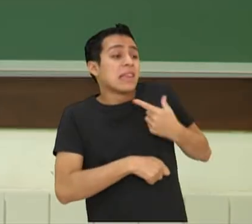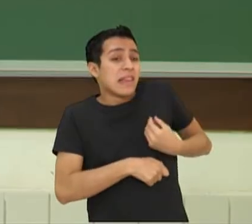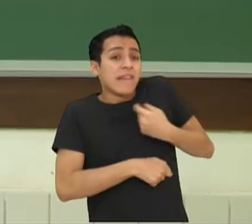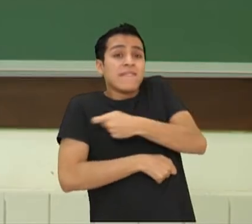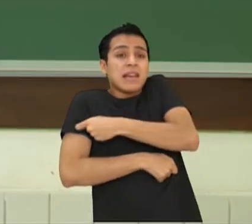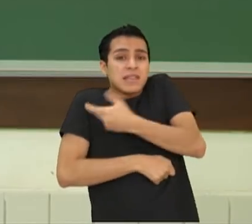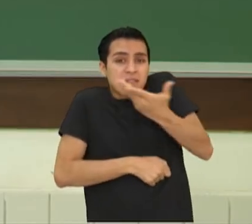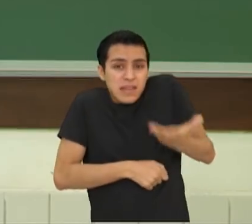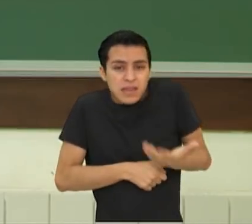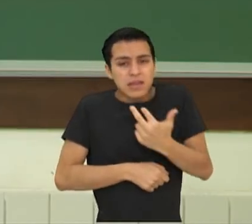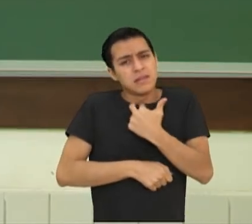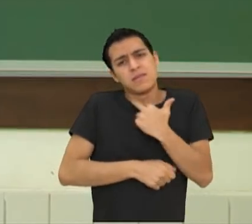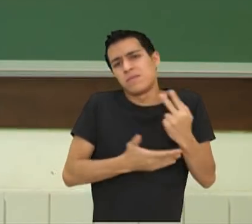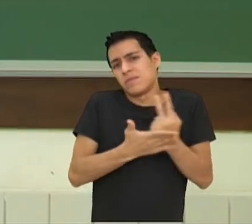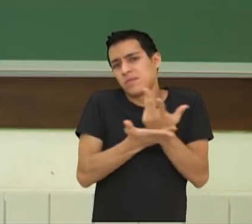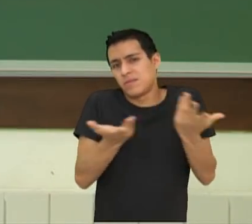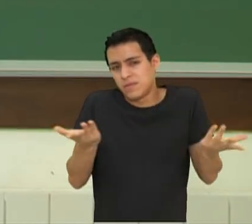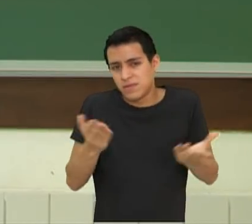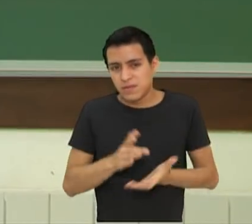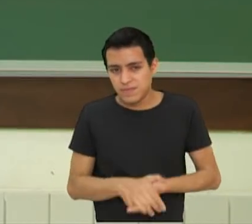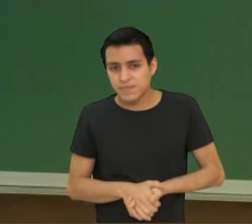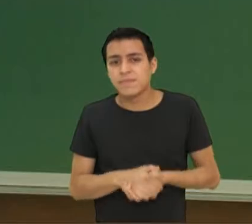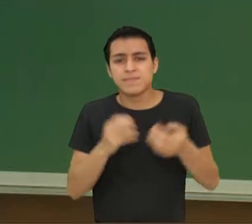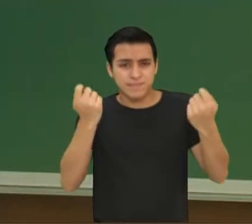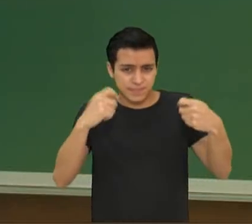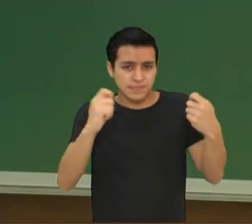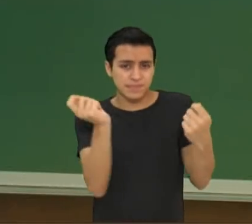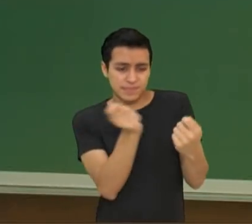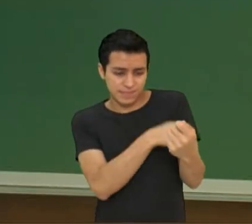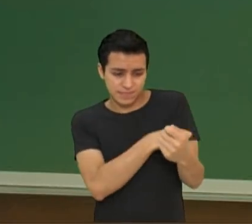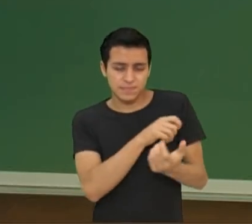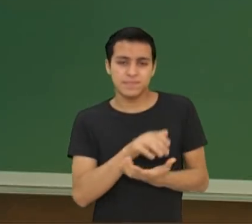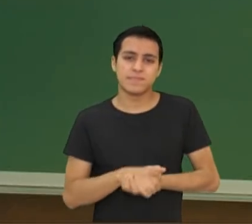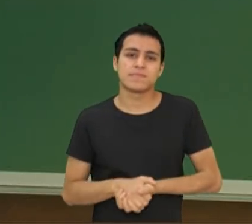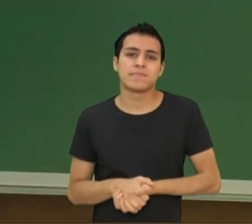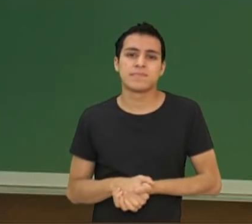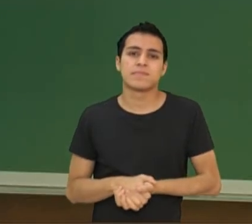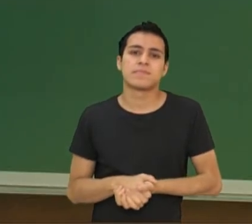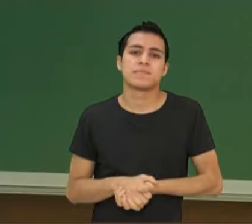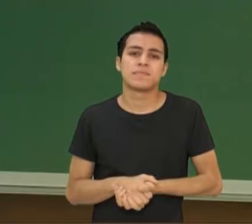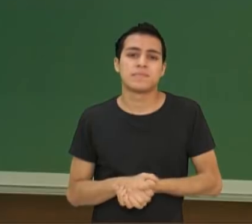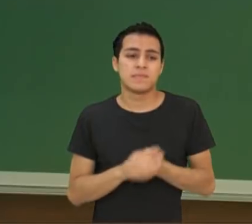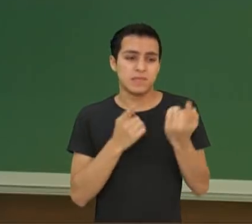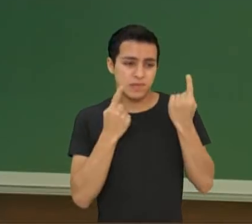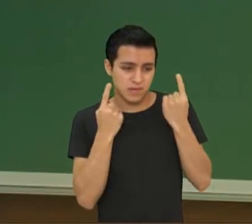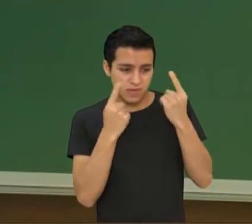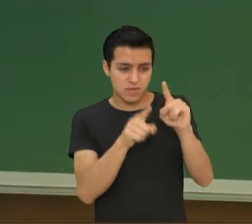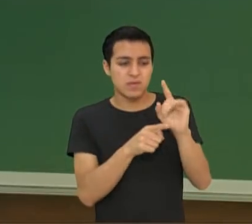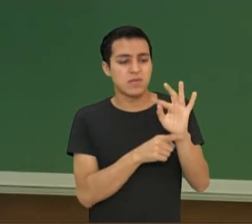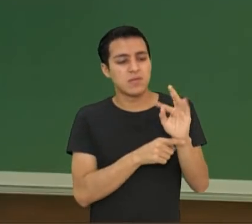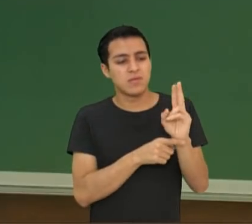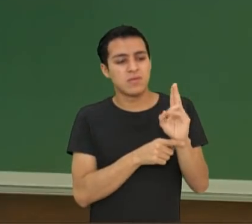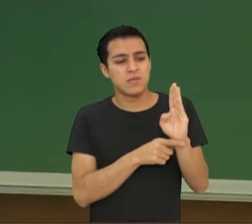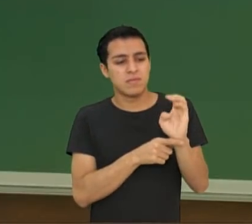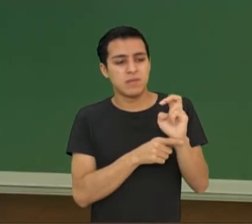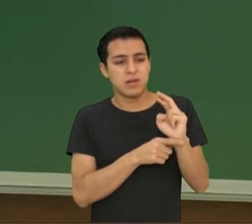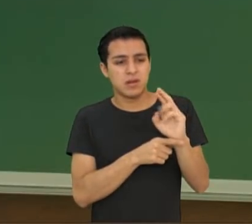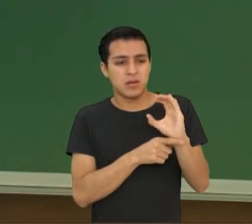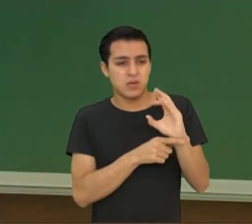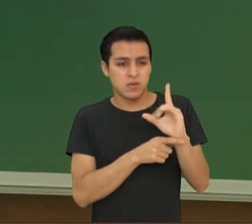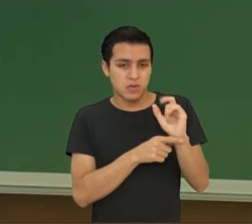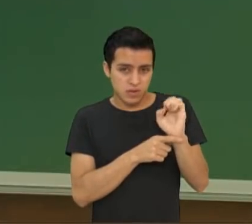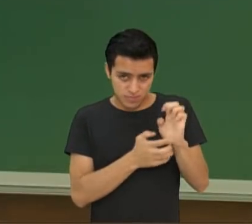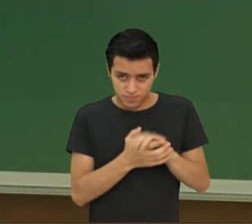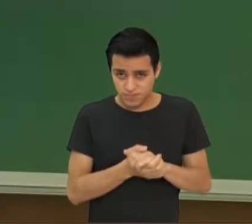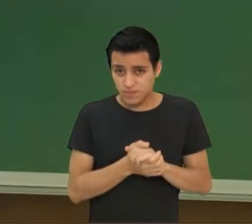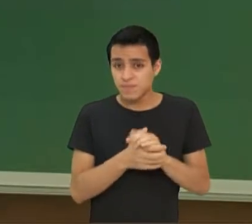vacina. Isso não pode, né, pessoal? Tem que tomar a vacina contra a tuberculose. E o grande